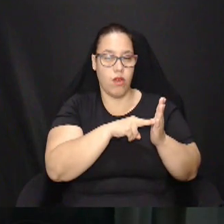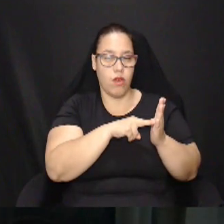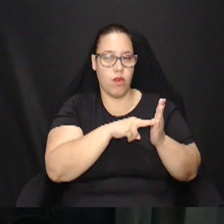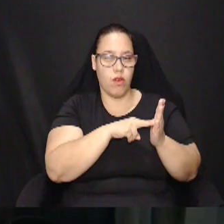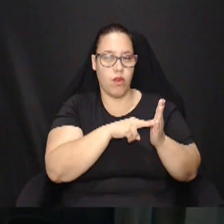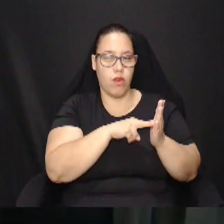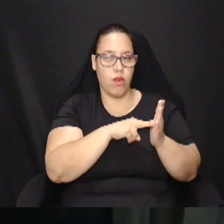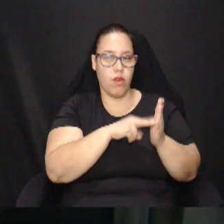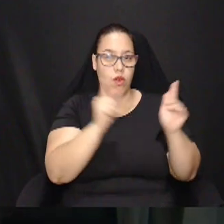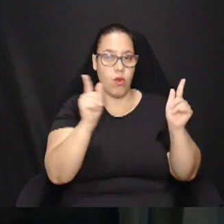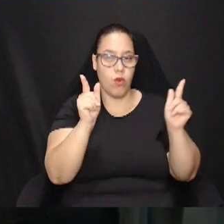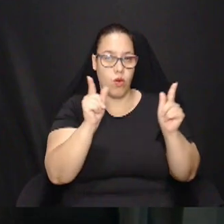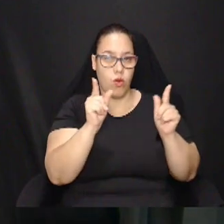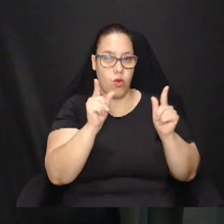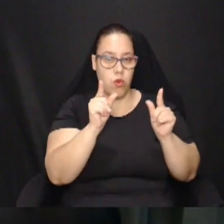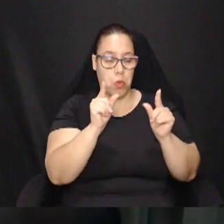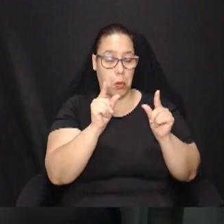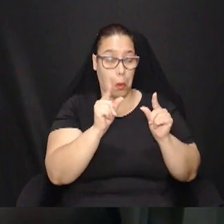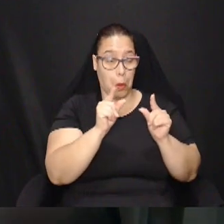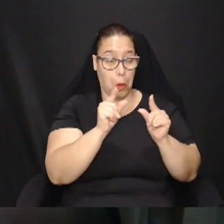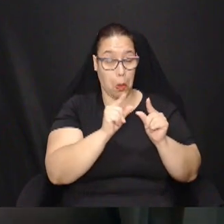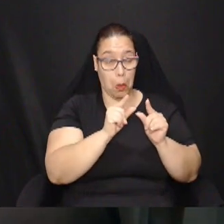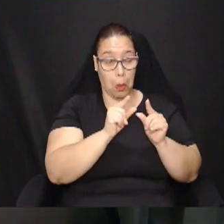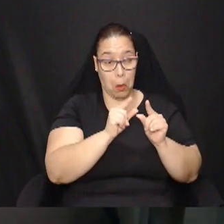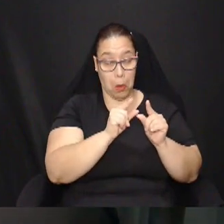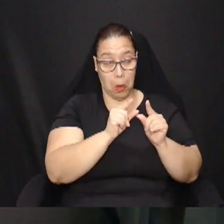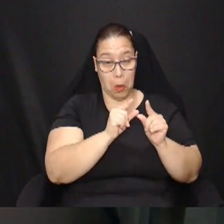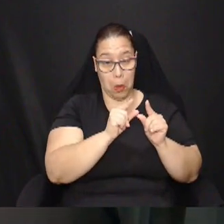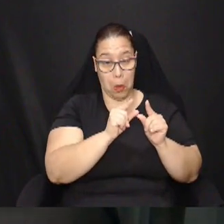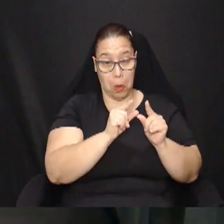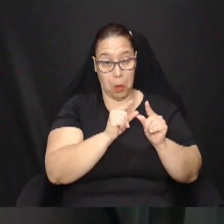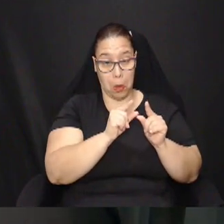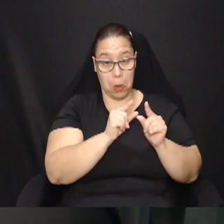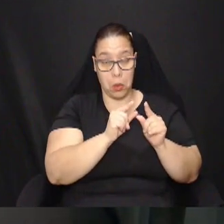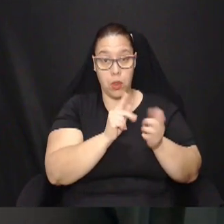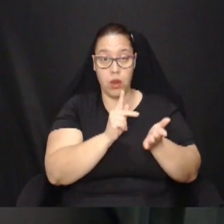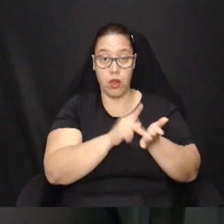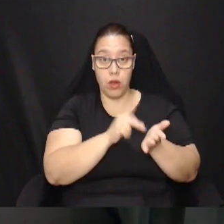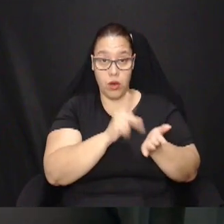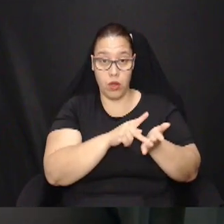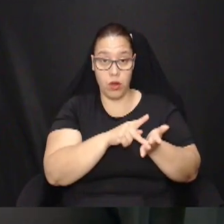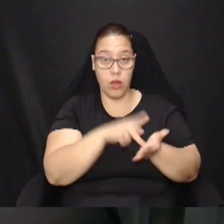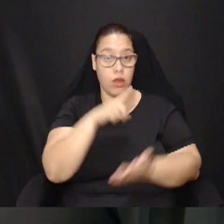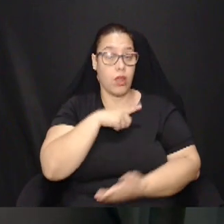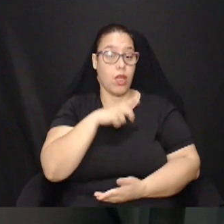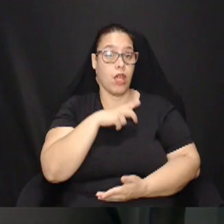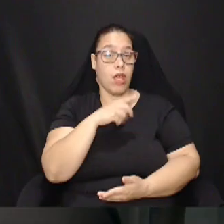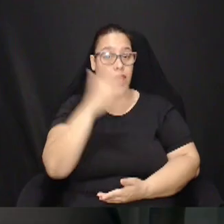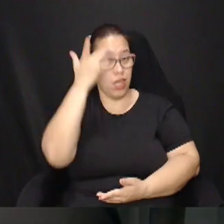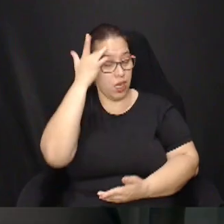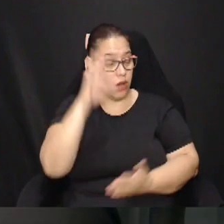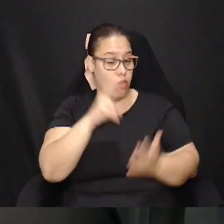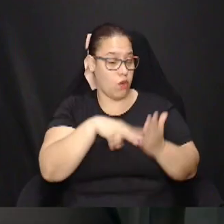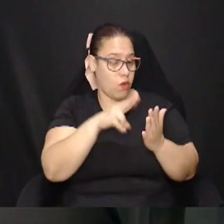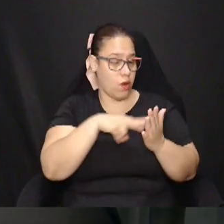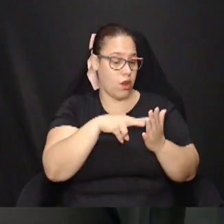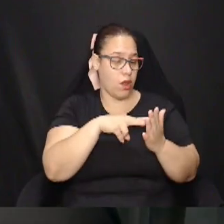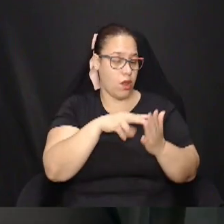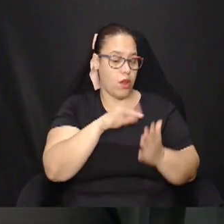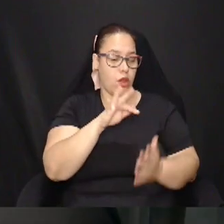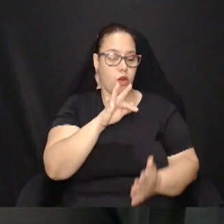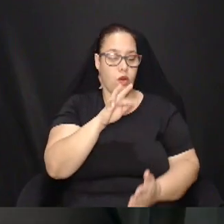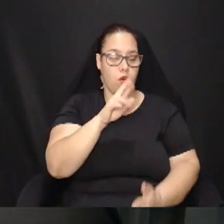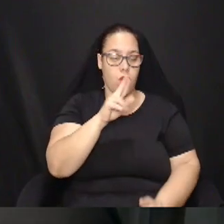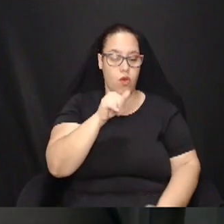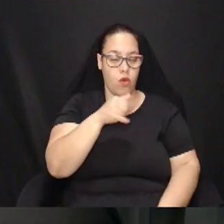forma ostensiva. É verdade que existem muitos analfabetos funcionais, mas as pessoas foram na